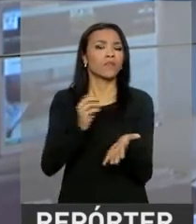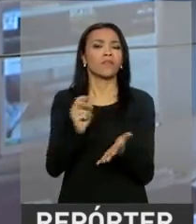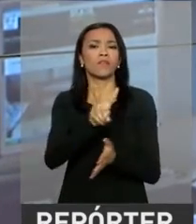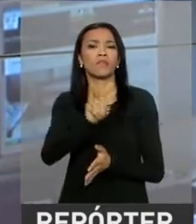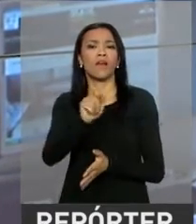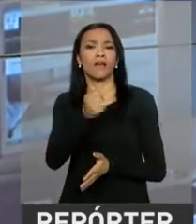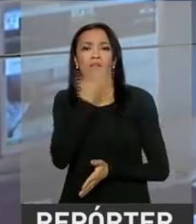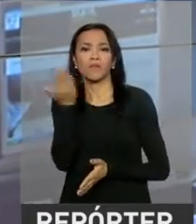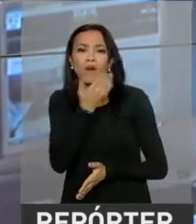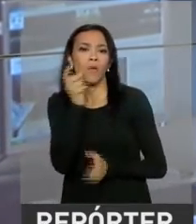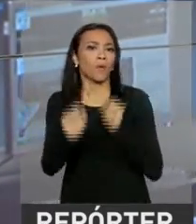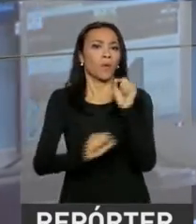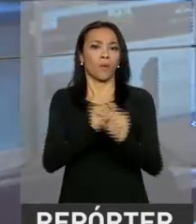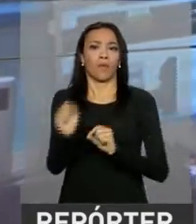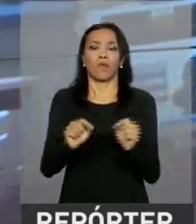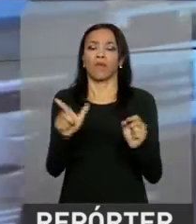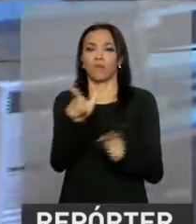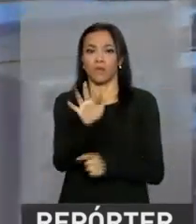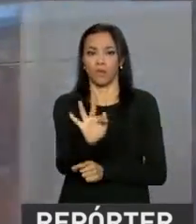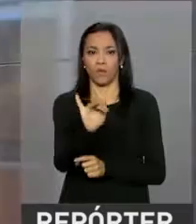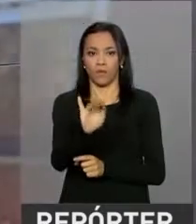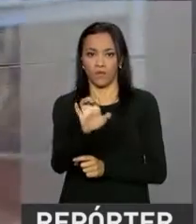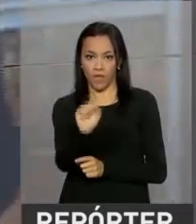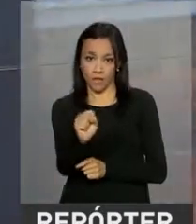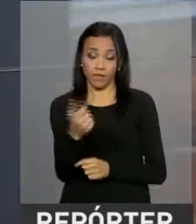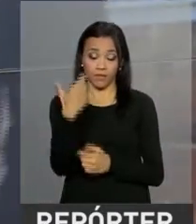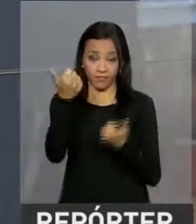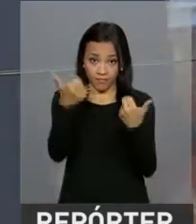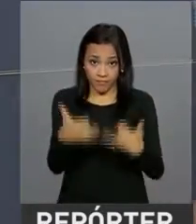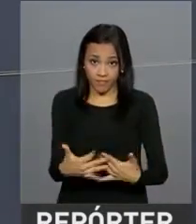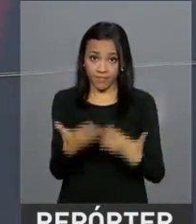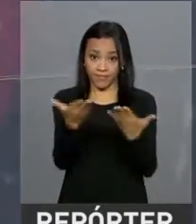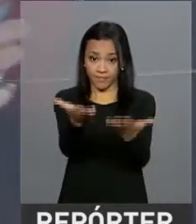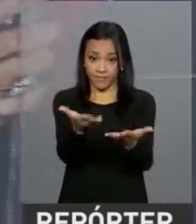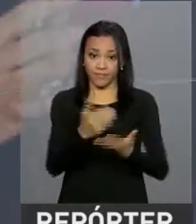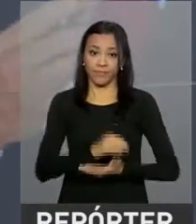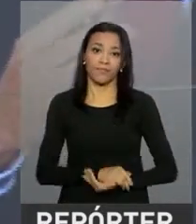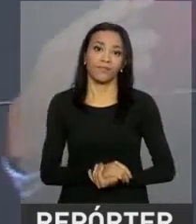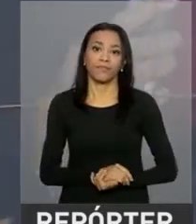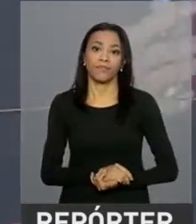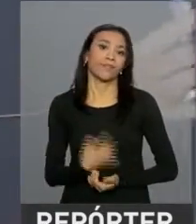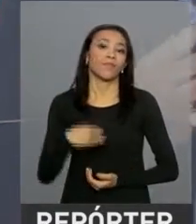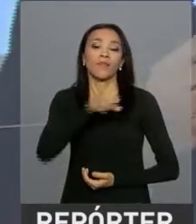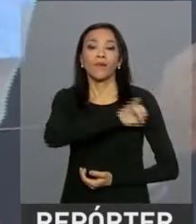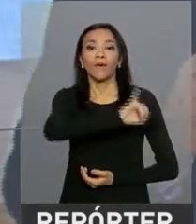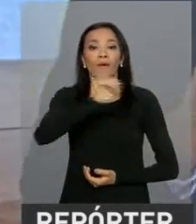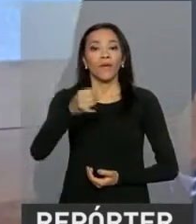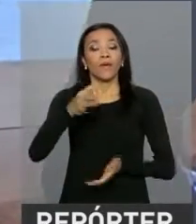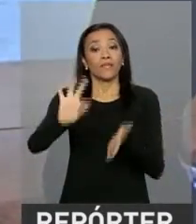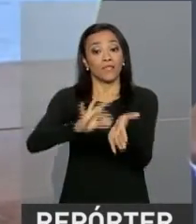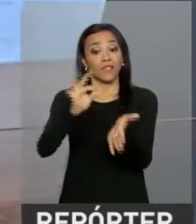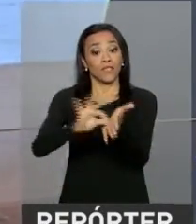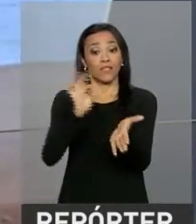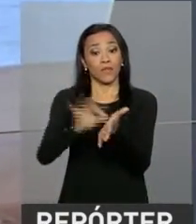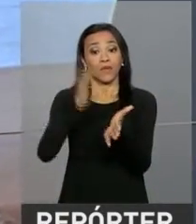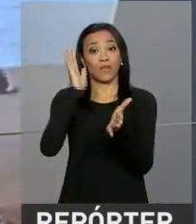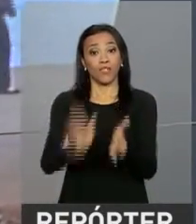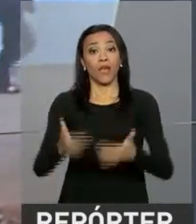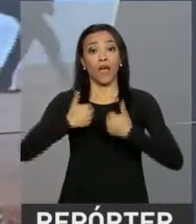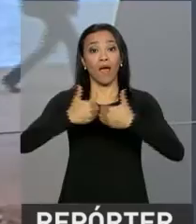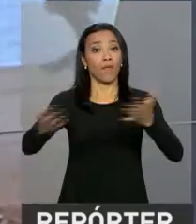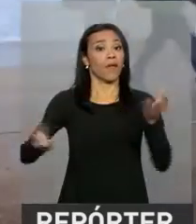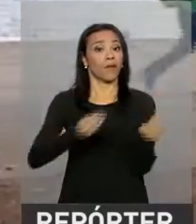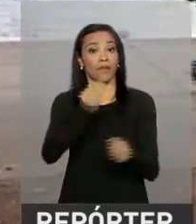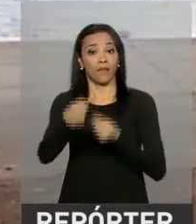FIES. Vamos saber os detalhes ao vivo com o Ney Pereira. Oi, Ney. Oi, Renata. As inscrições estão abertas pela